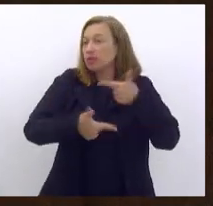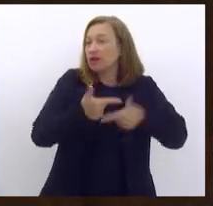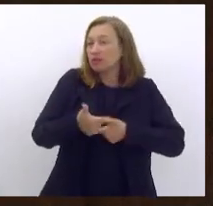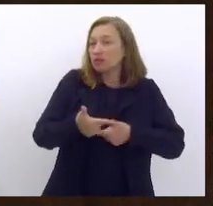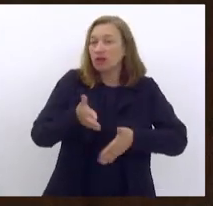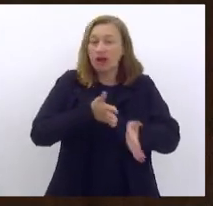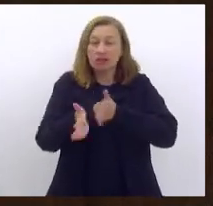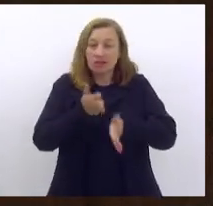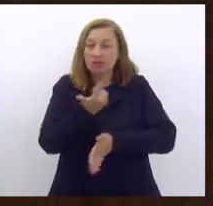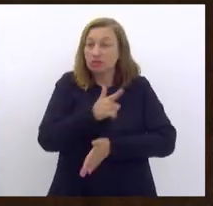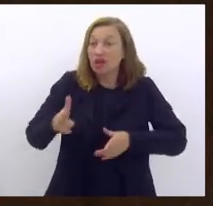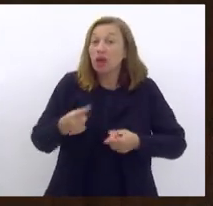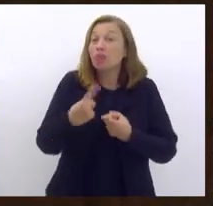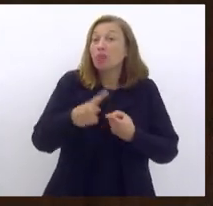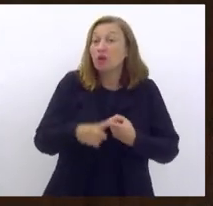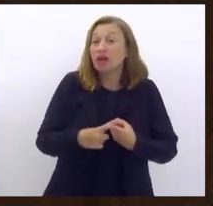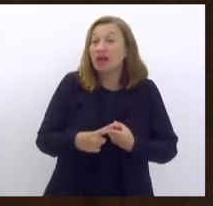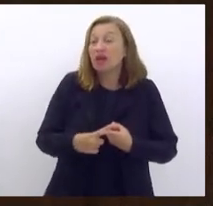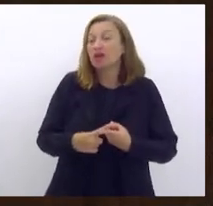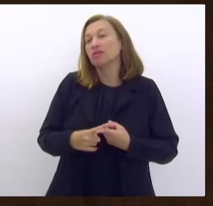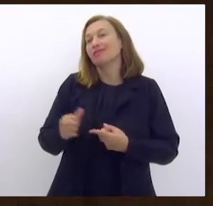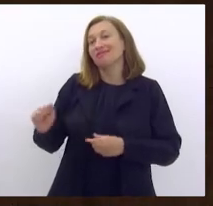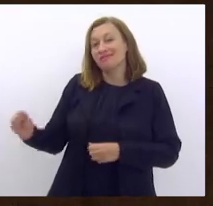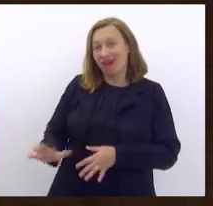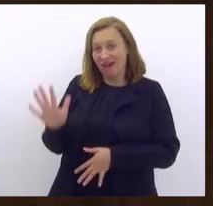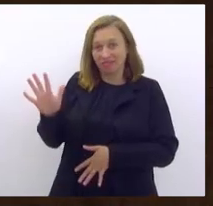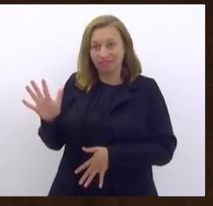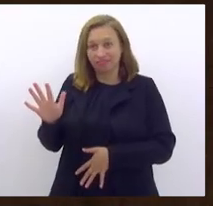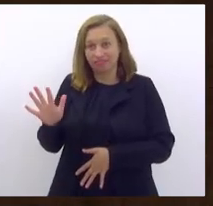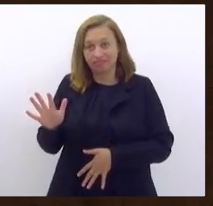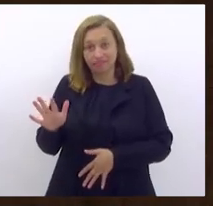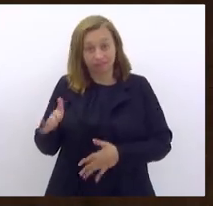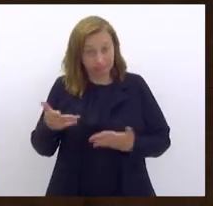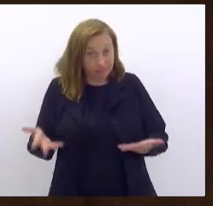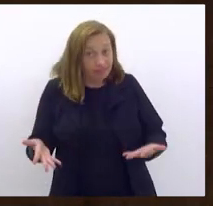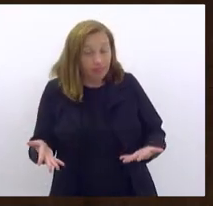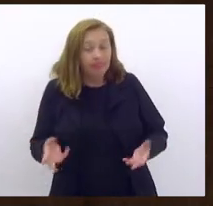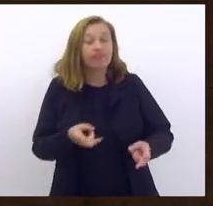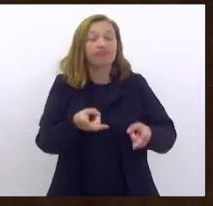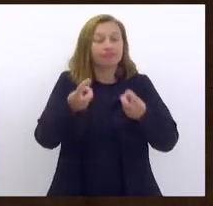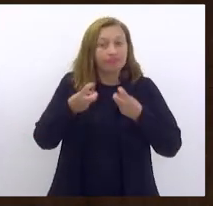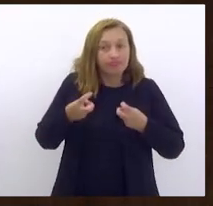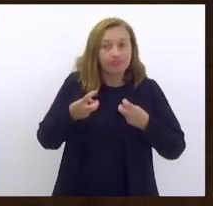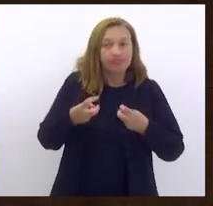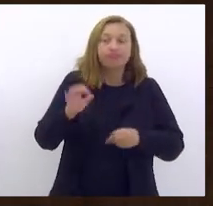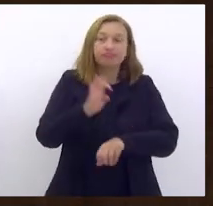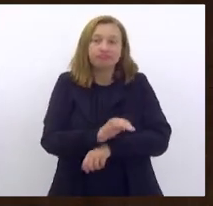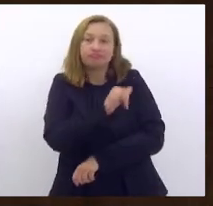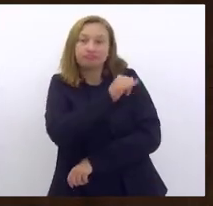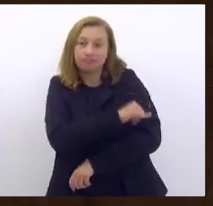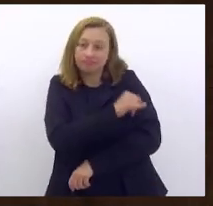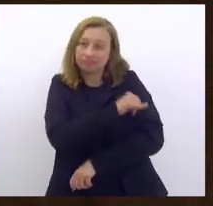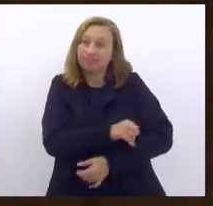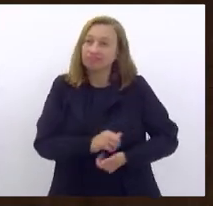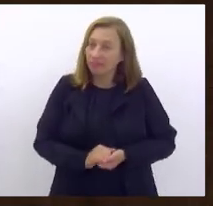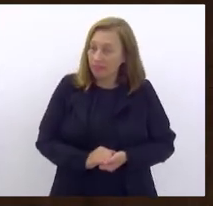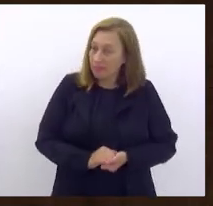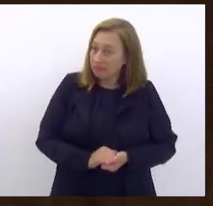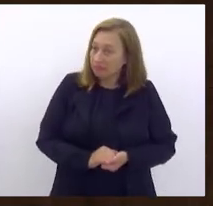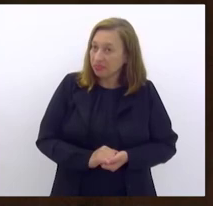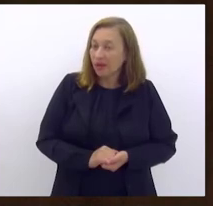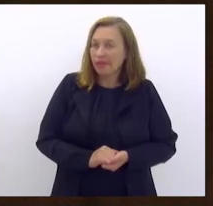porque justamente são alimentos de altíssimo custo. E a gente observa que no estado do Rio de Janeiro,